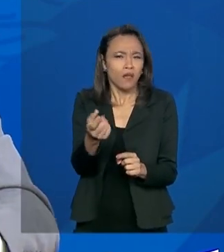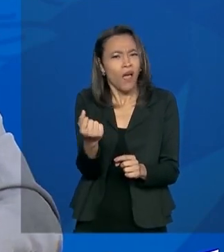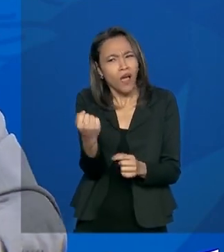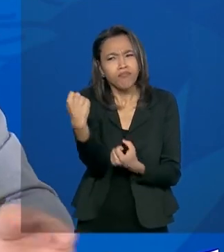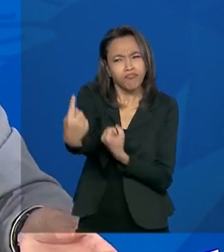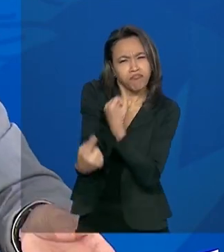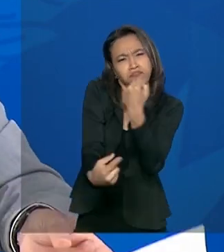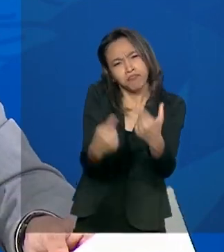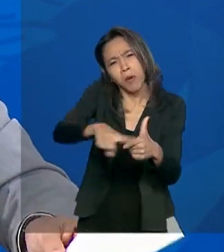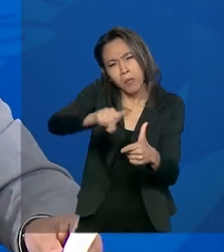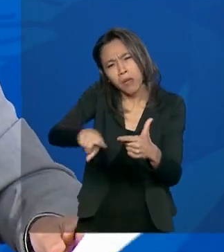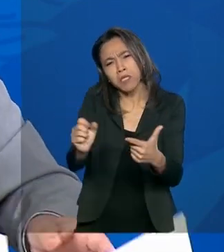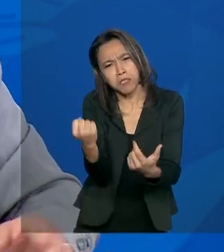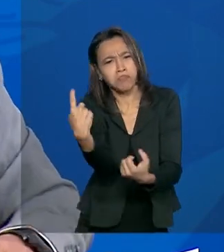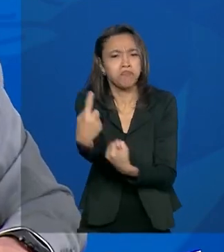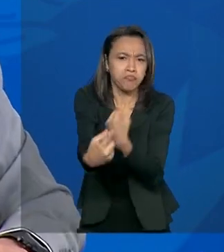que nós buscando selecionar.